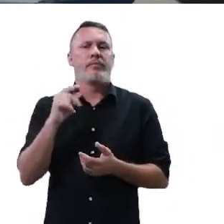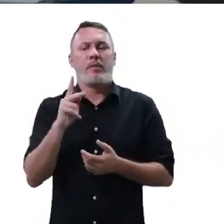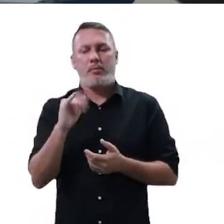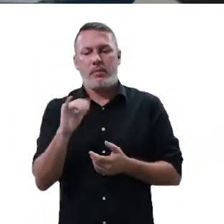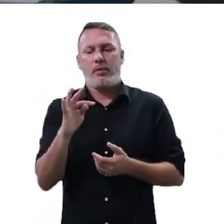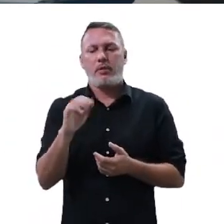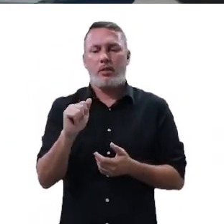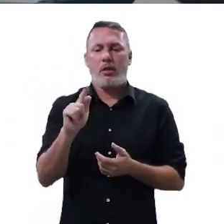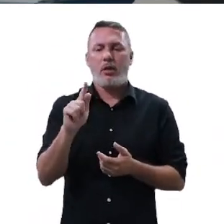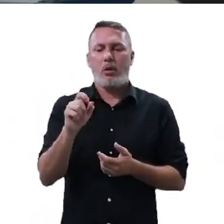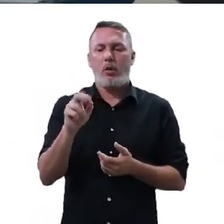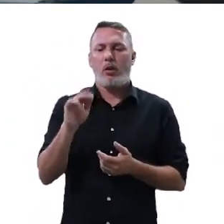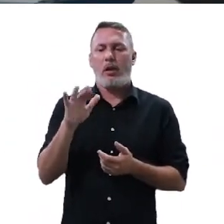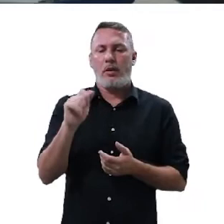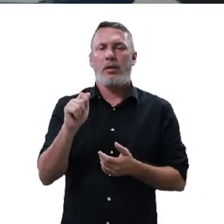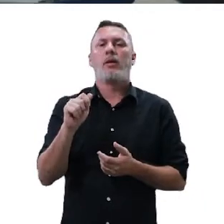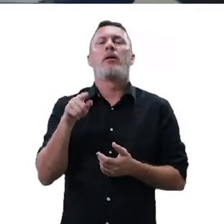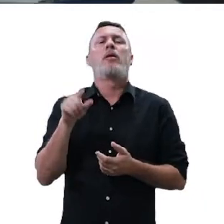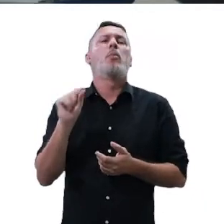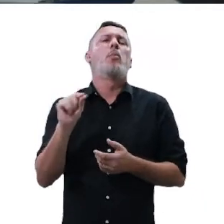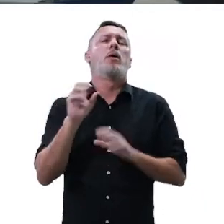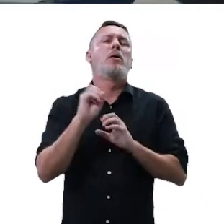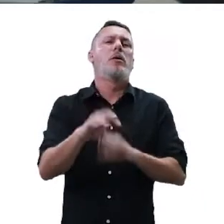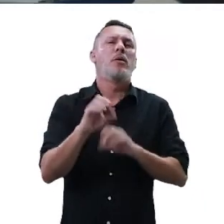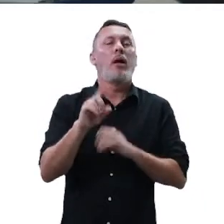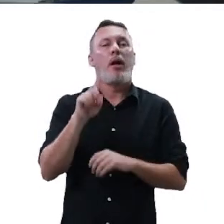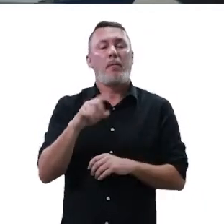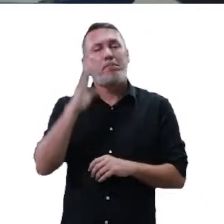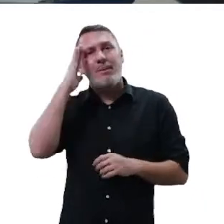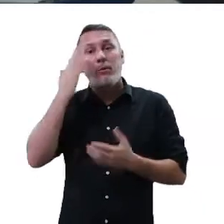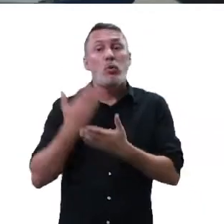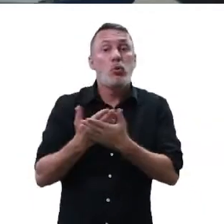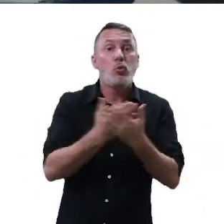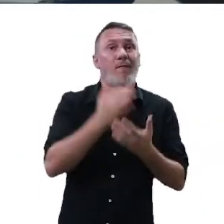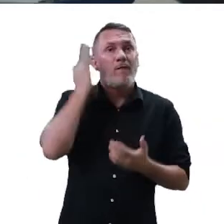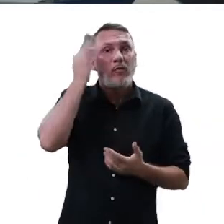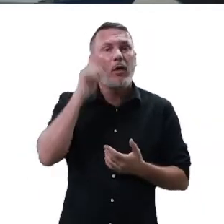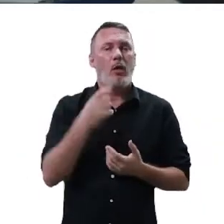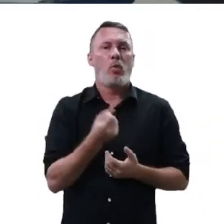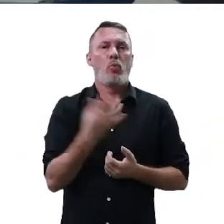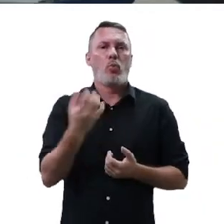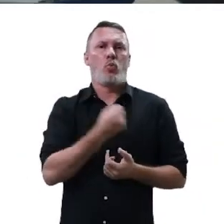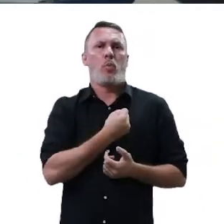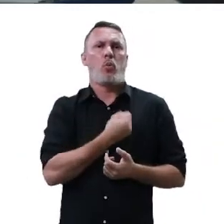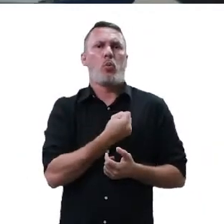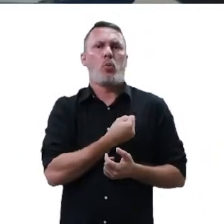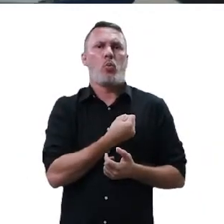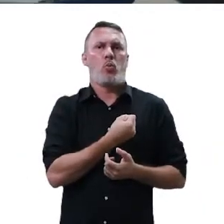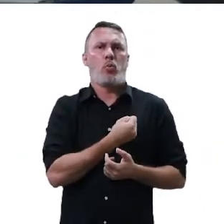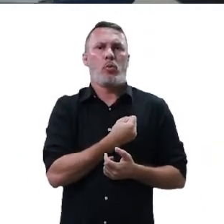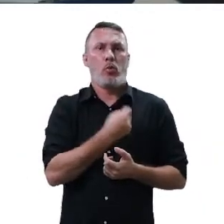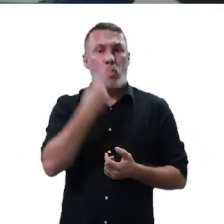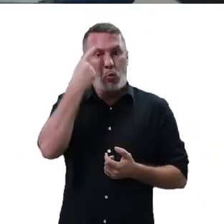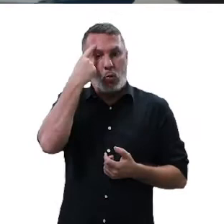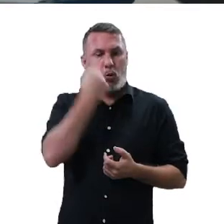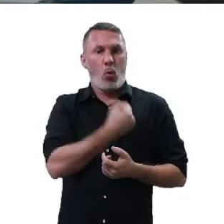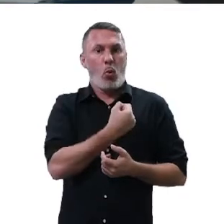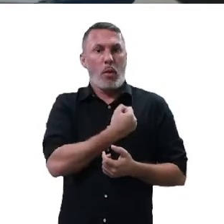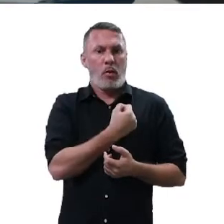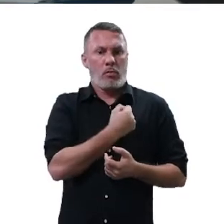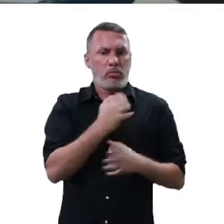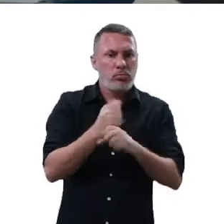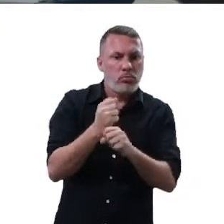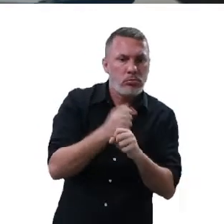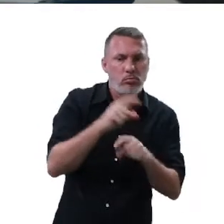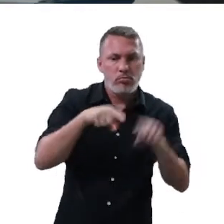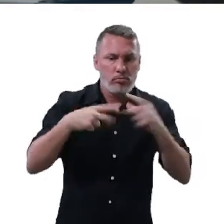itálica, digamos assim, né, ou a escola pitagórica, ela tinha como principal característica a questão dos números, certo? Então, Pitágoras, inclusive a gente